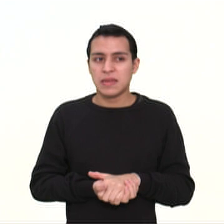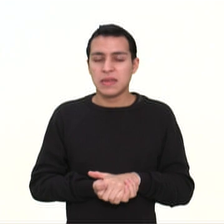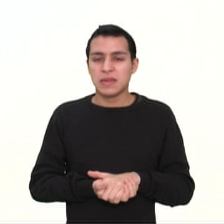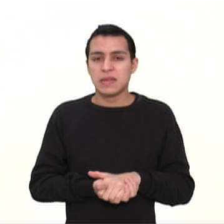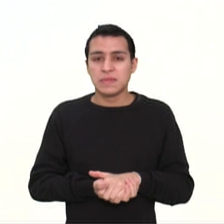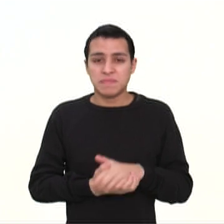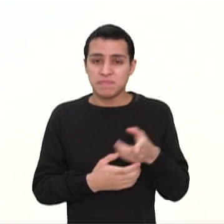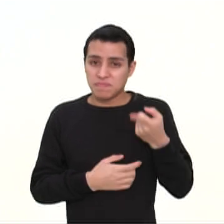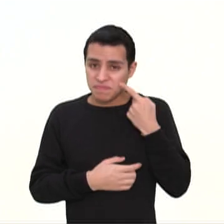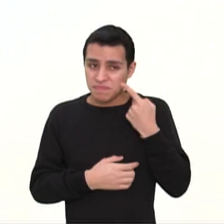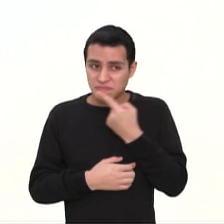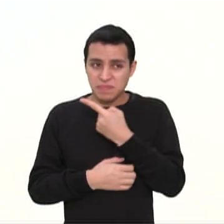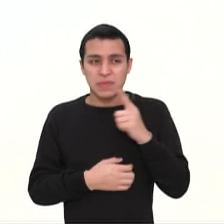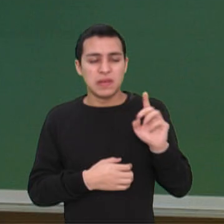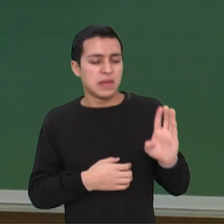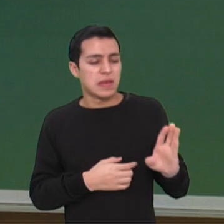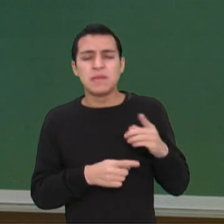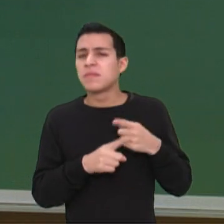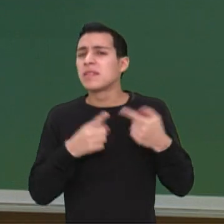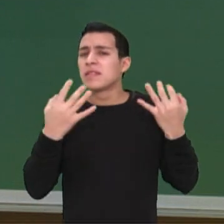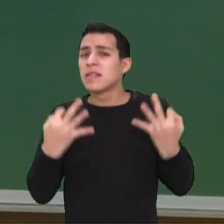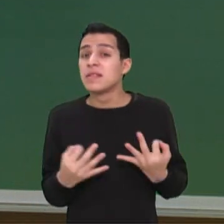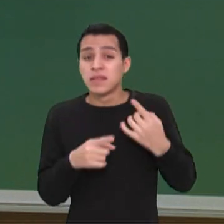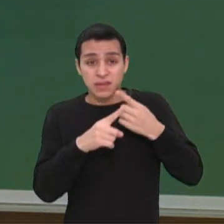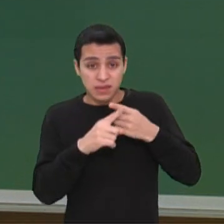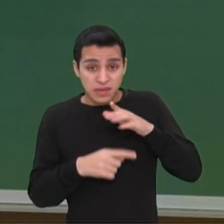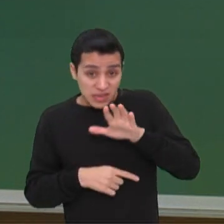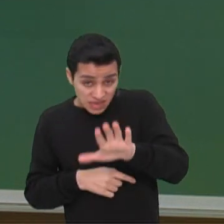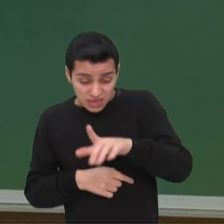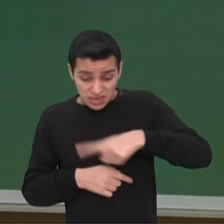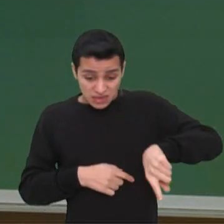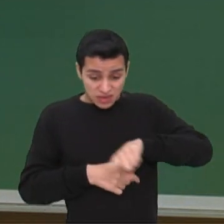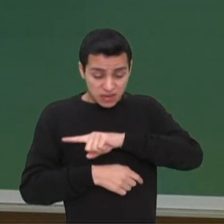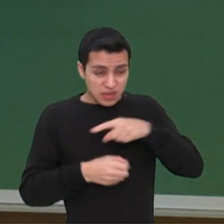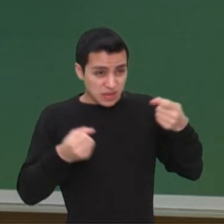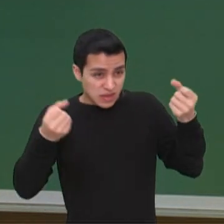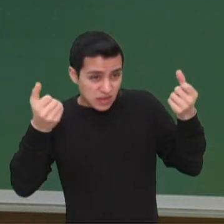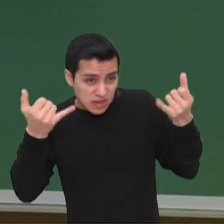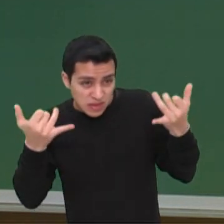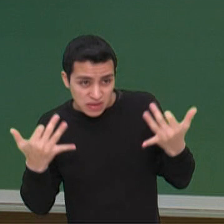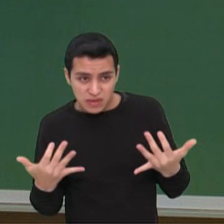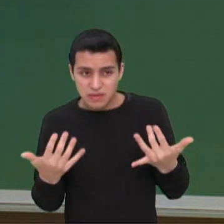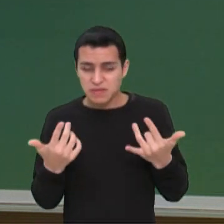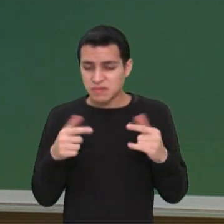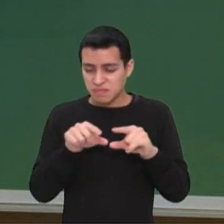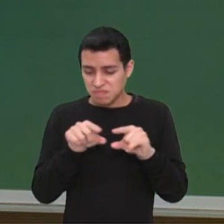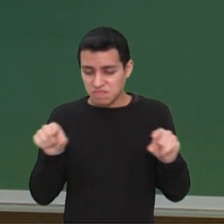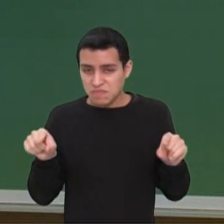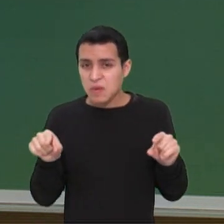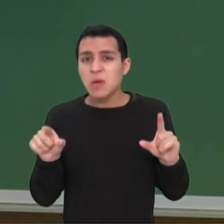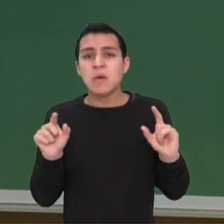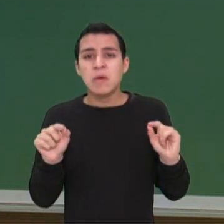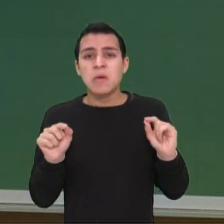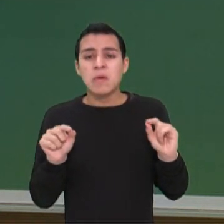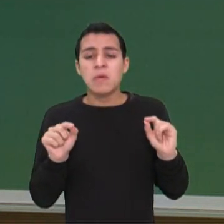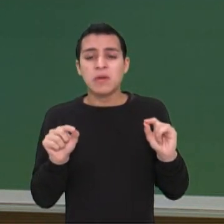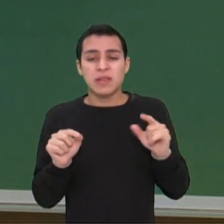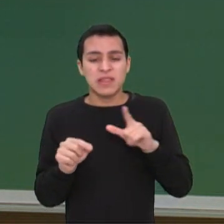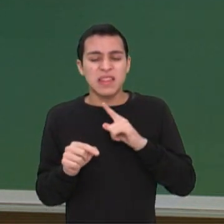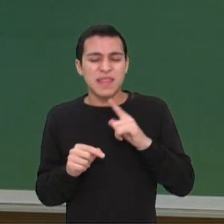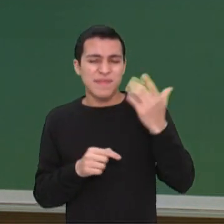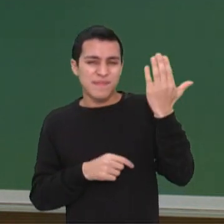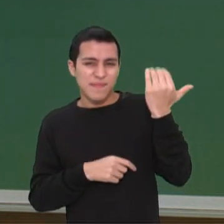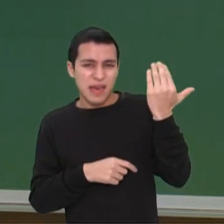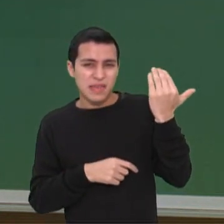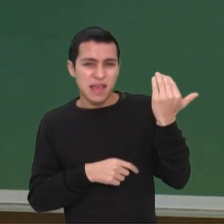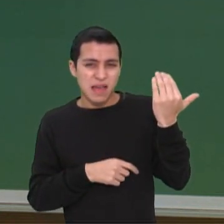May see. Por quê? Porque quando a gente fala de may seen, o verbo seen está no particípio passado.